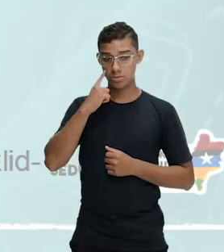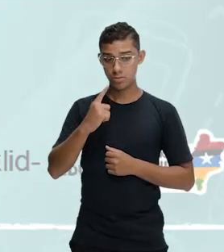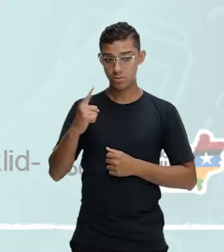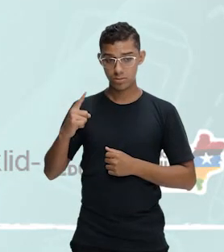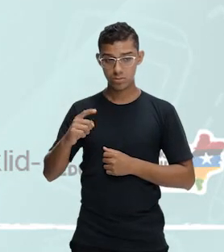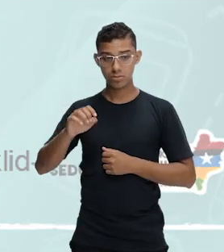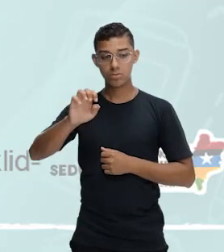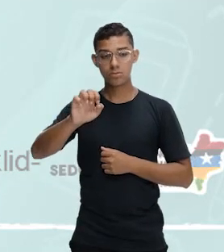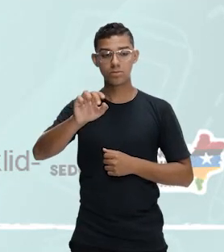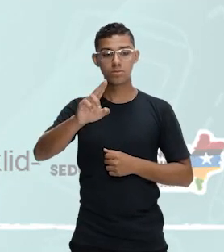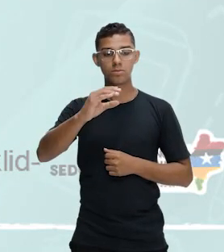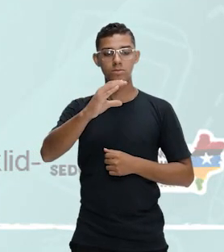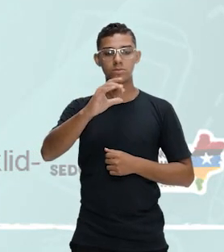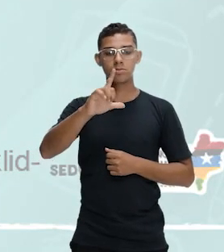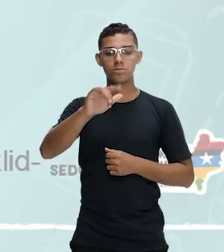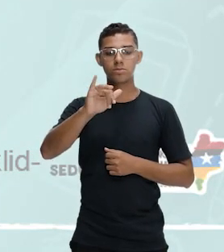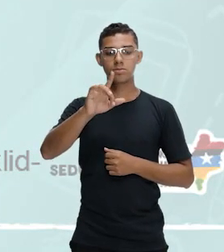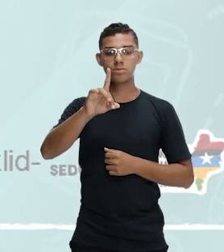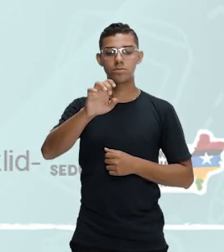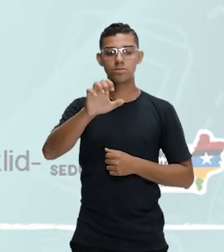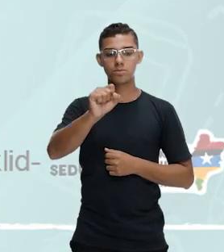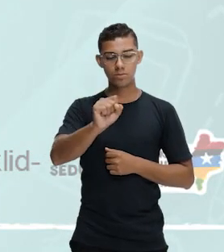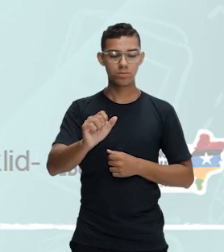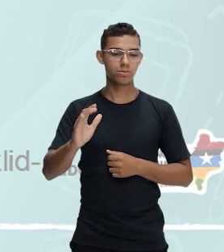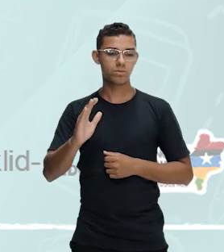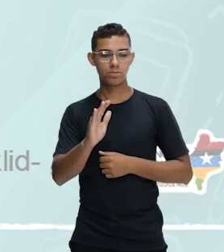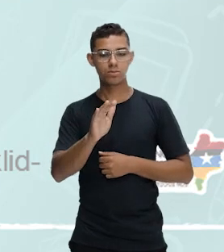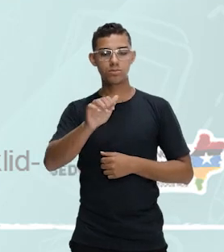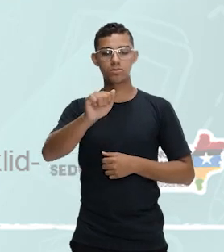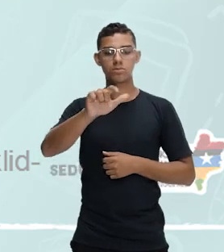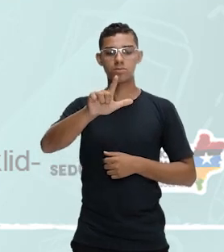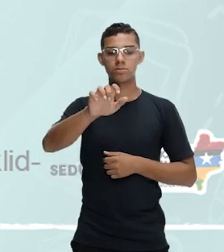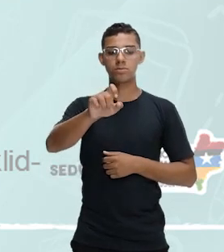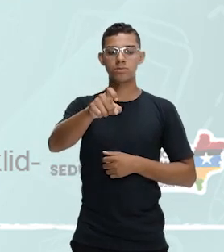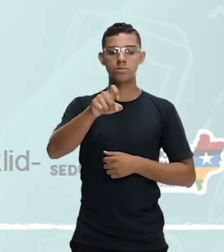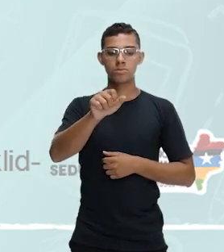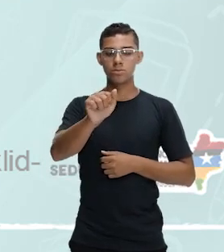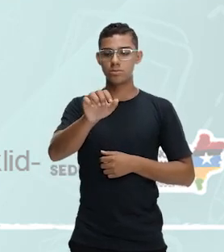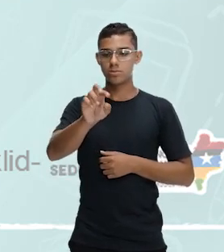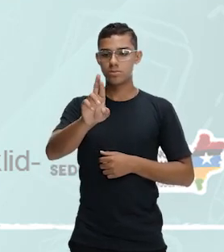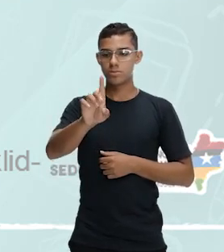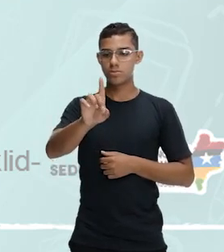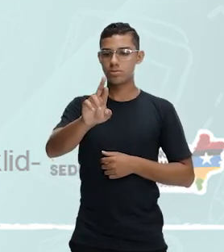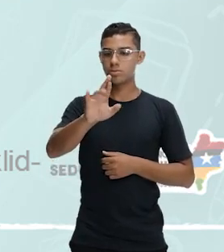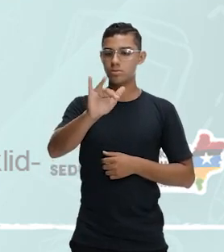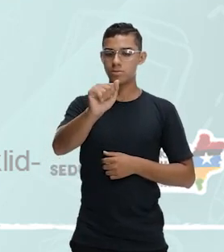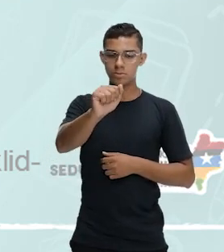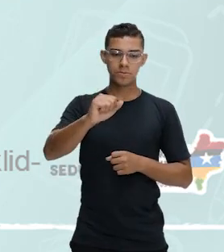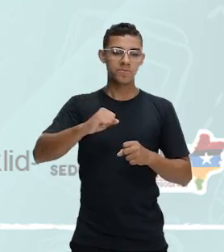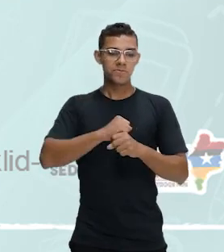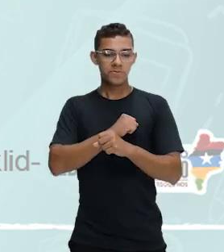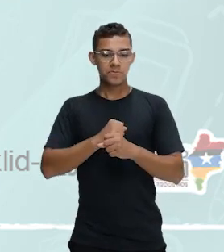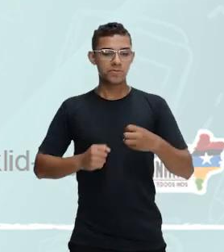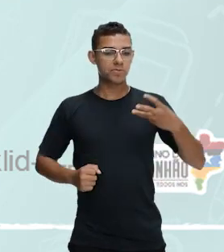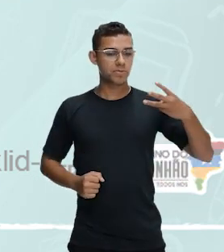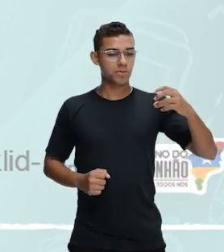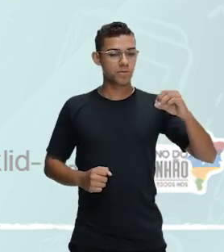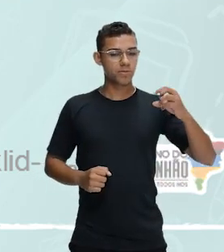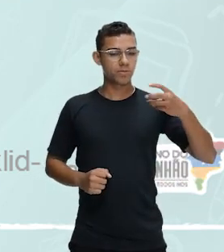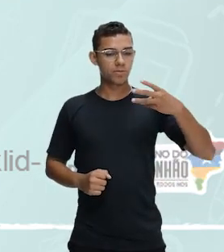Alexandria. O Euclides de Alexandria ele viveu aí basicamente entre 330 anos antes de Cristo e a gente não sabe ali